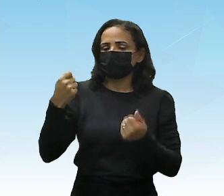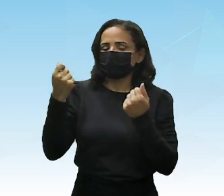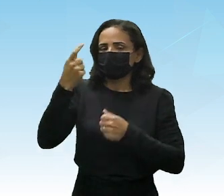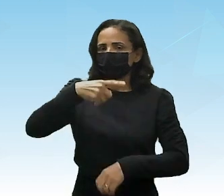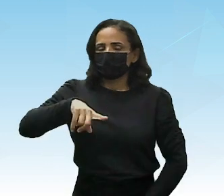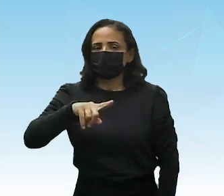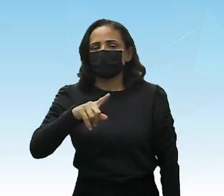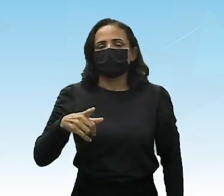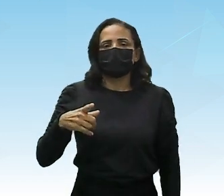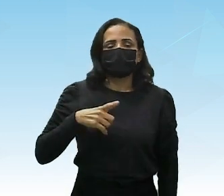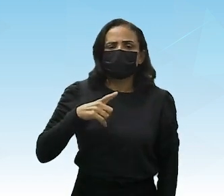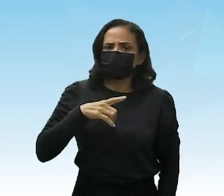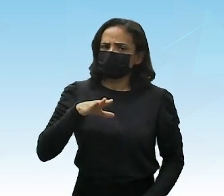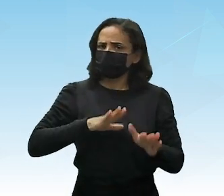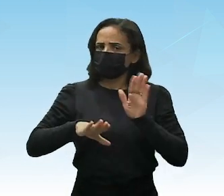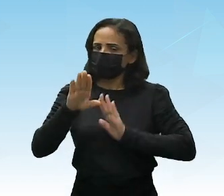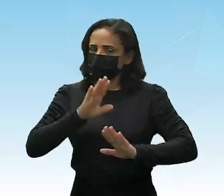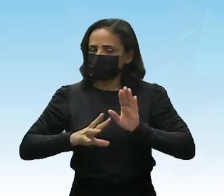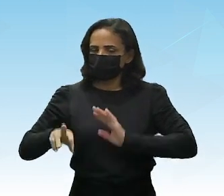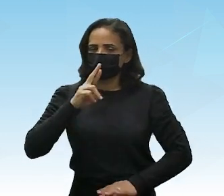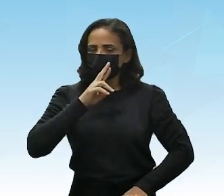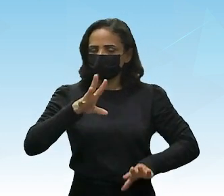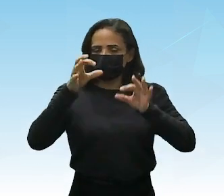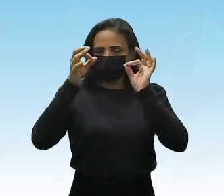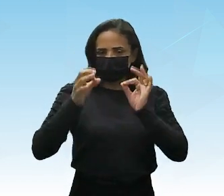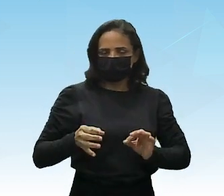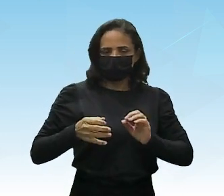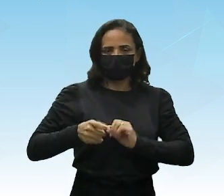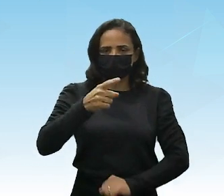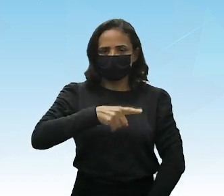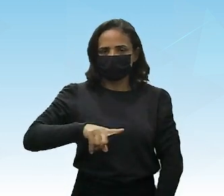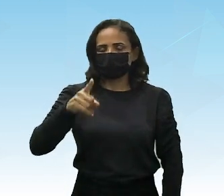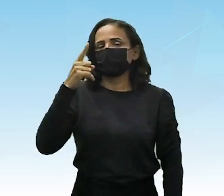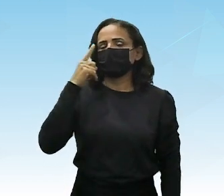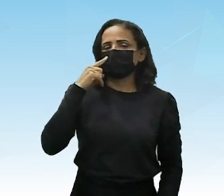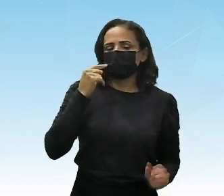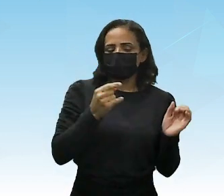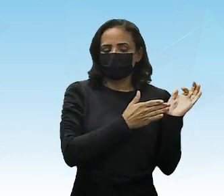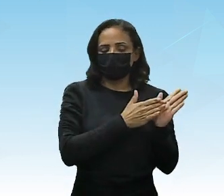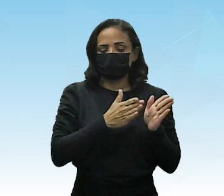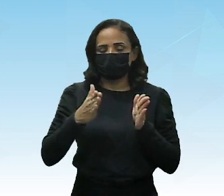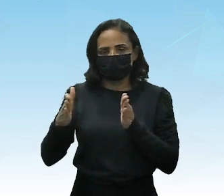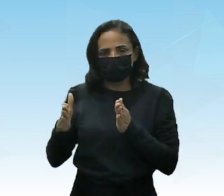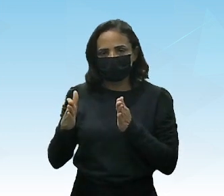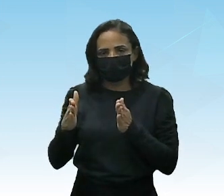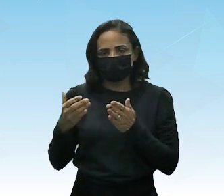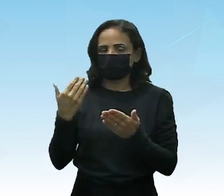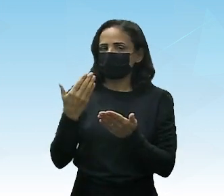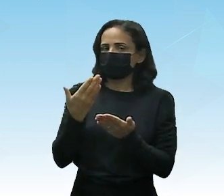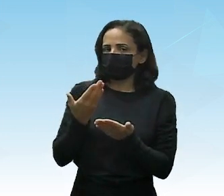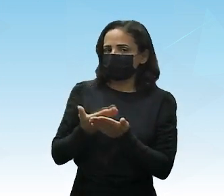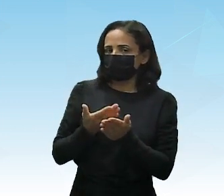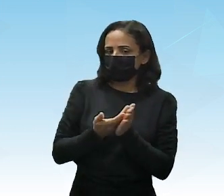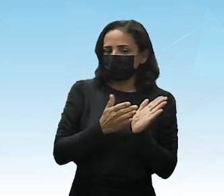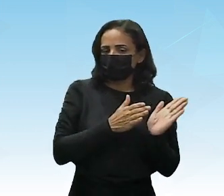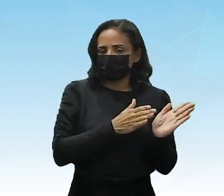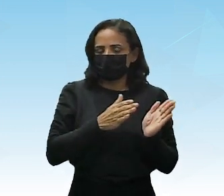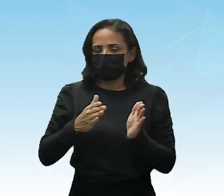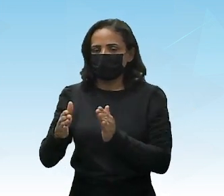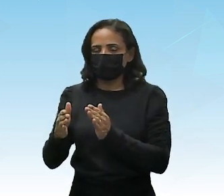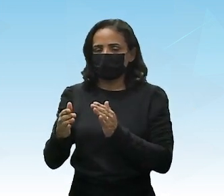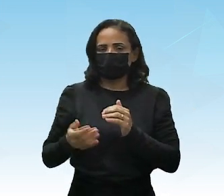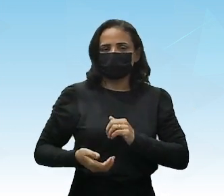tomem cuidado? Olhe, nessas cadeias alimentares, vocês sempre vão olhar dois fluxos. Tanto o fluxo de